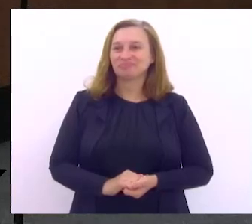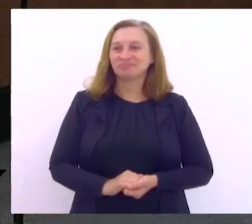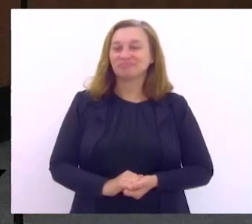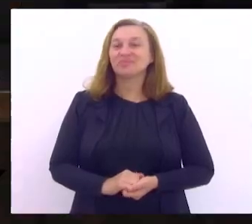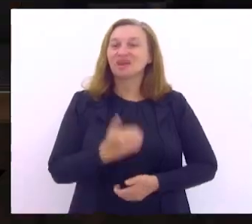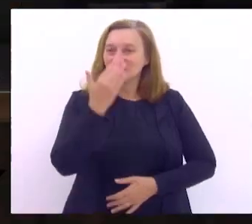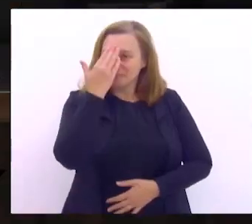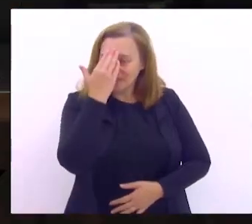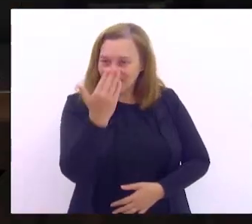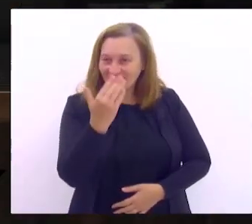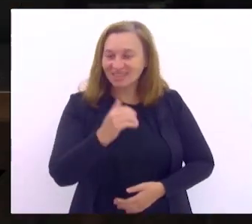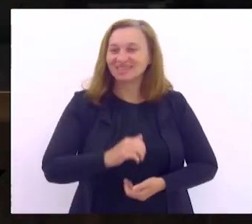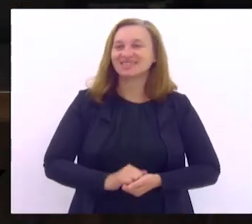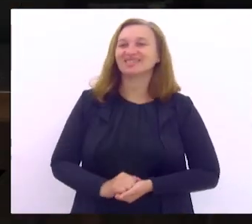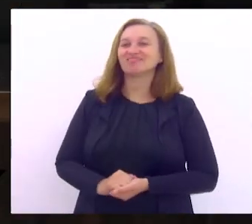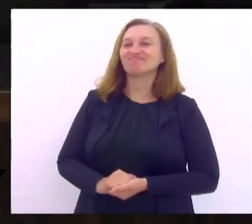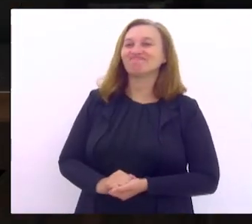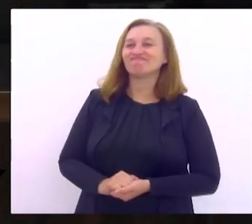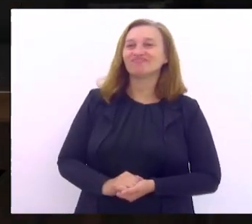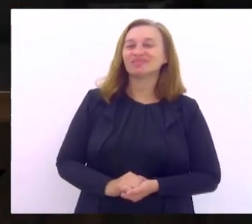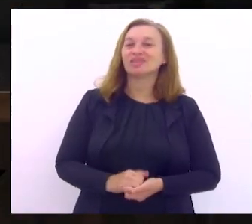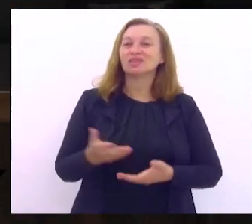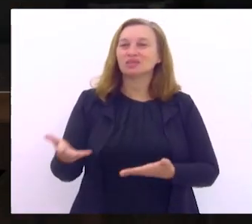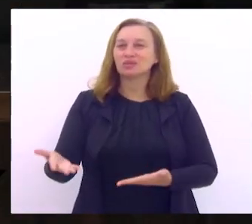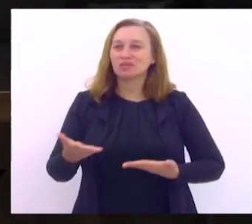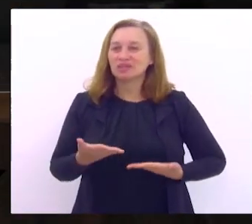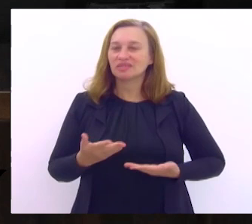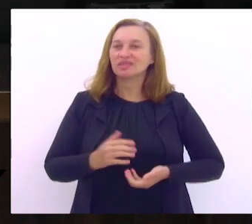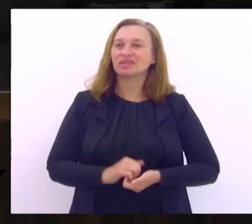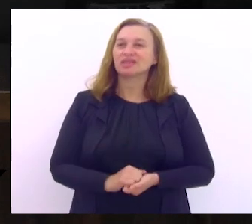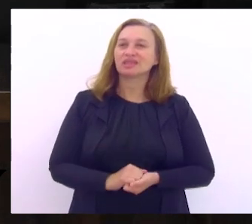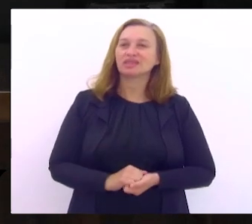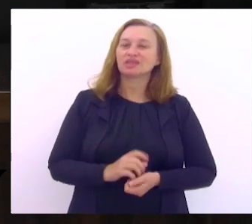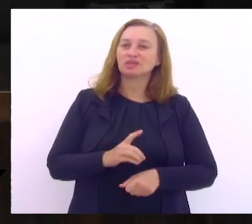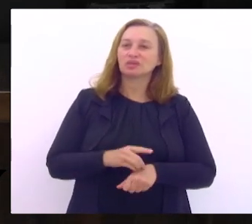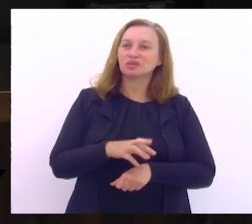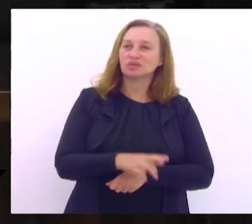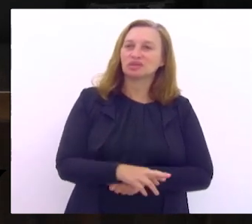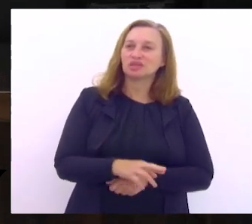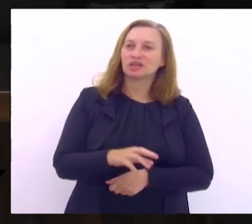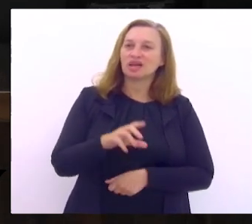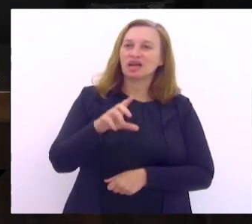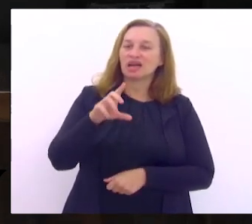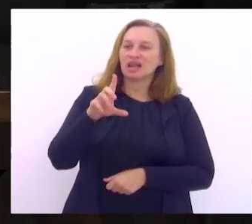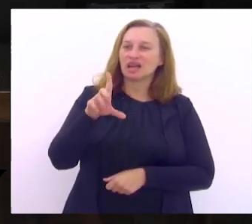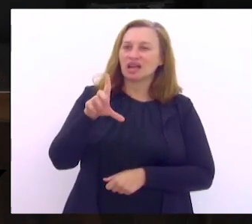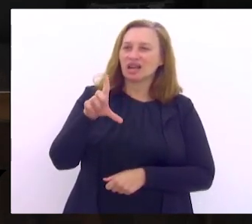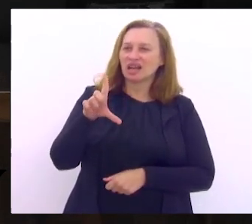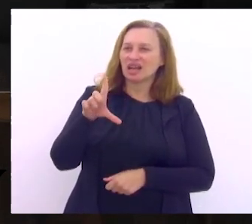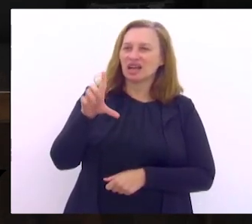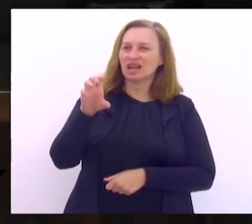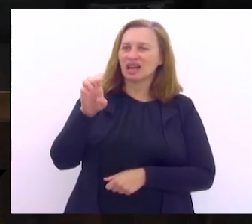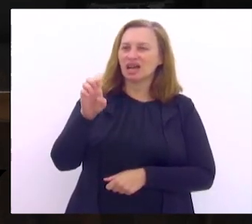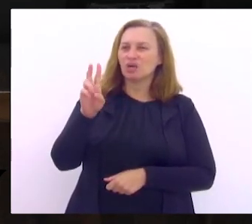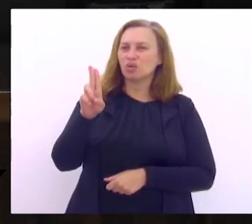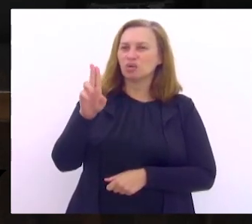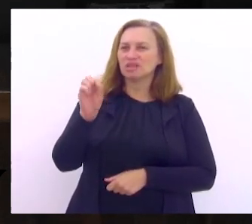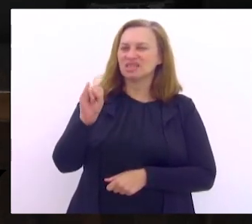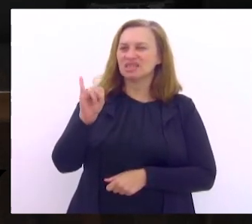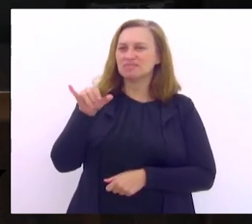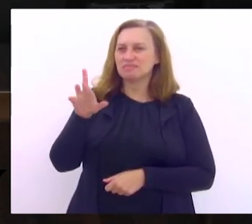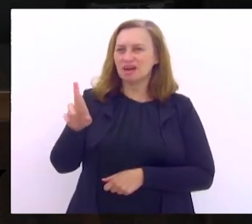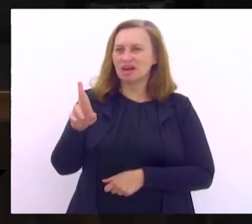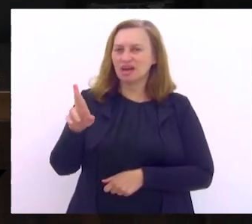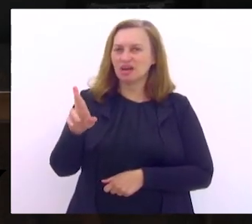Obrigado, senhora Catarina. Convidar para fazer uso da palavra a doutora Cleusimar Gomes, Comissão da